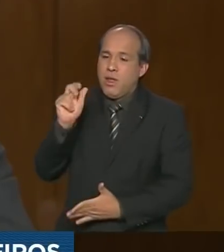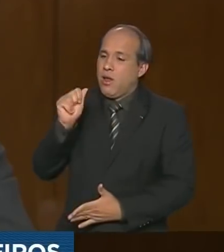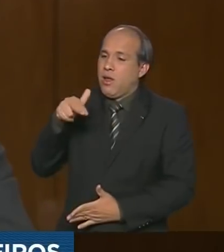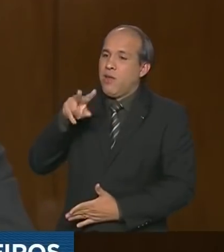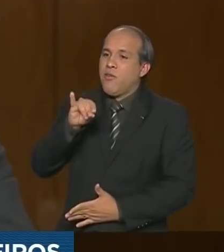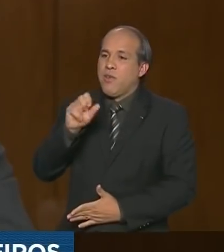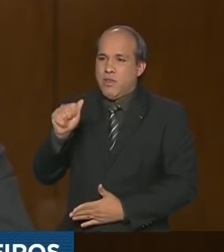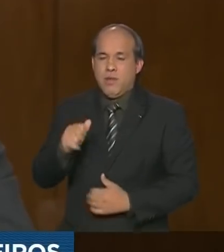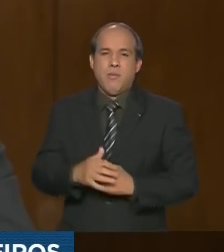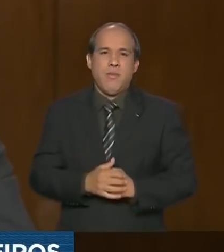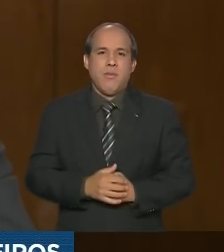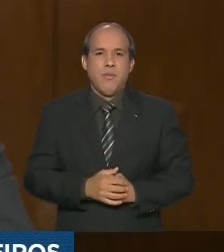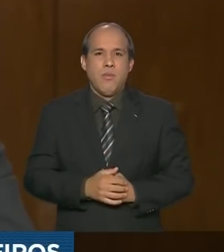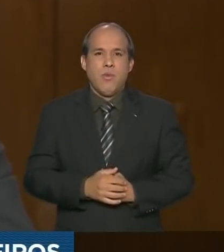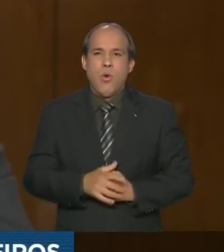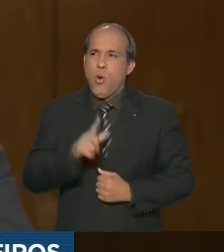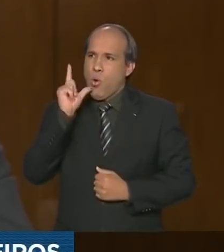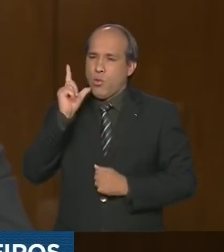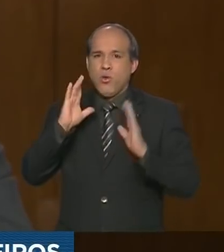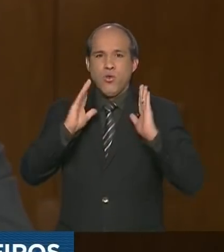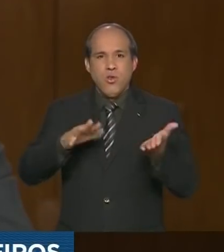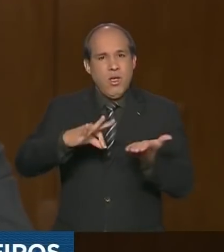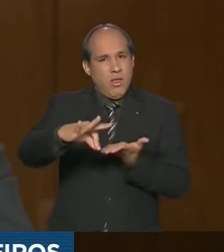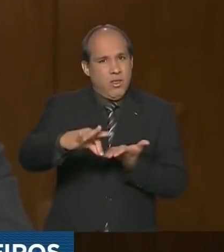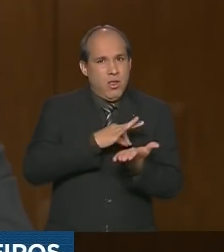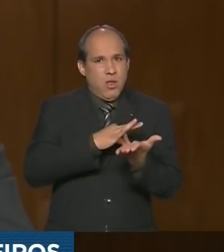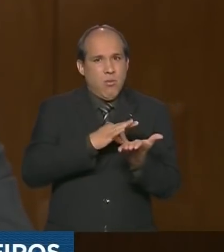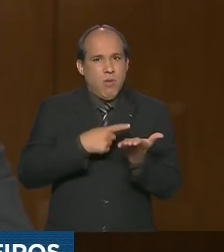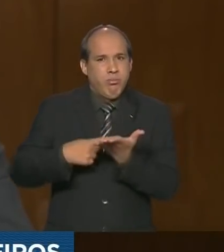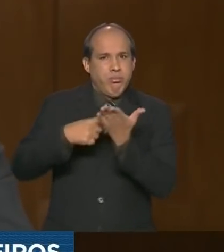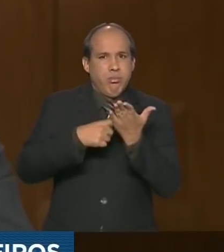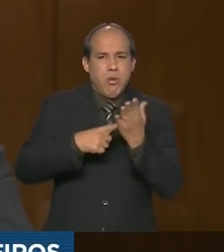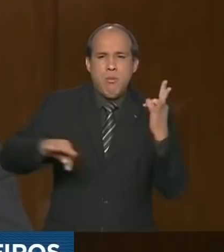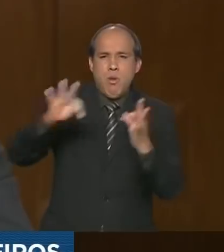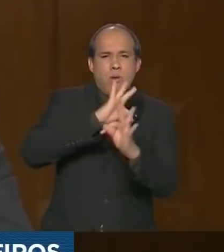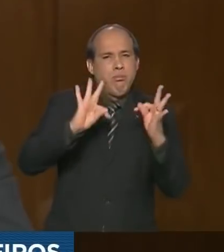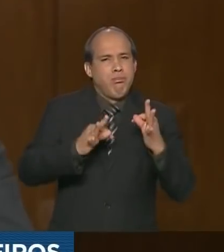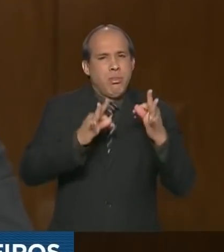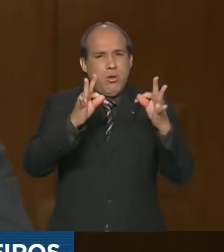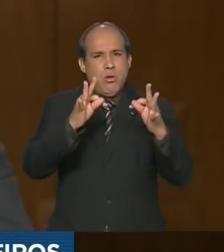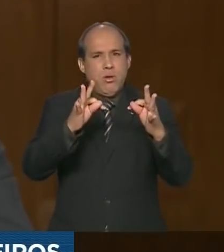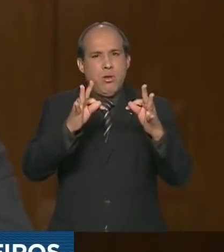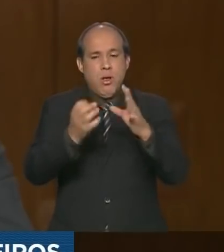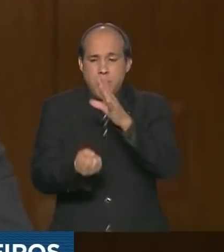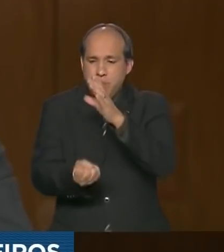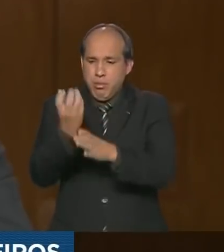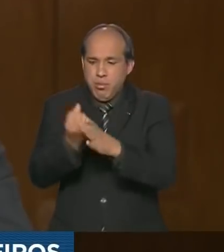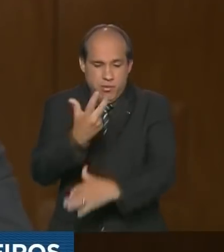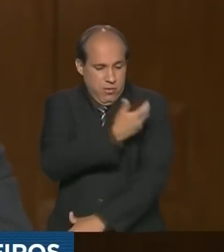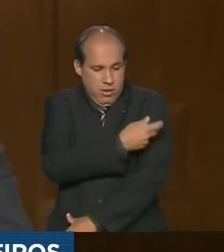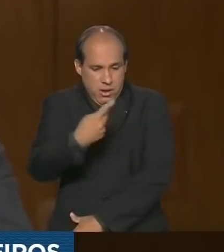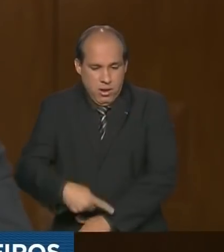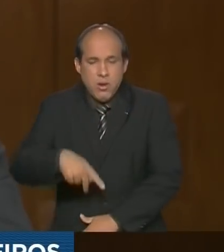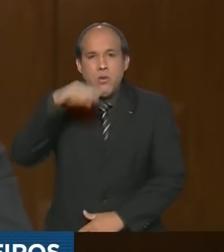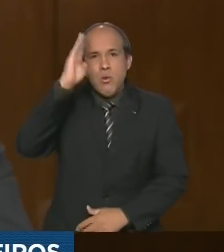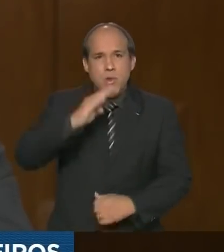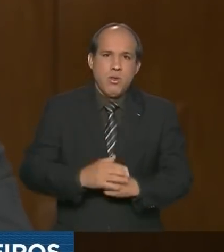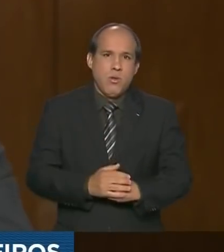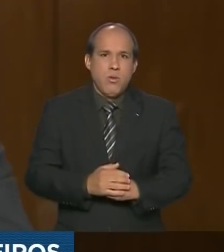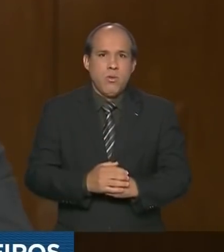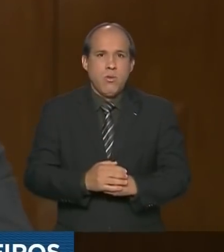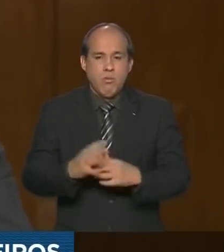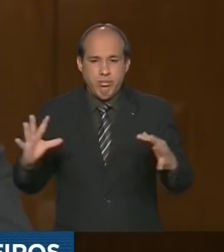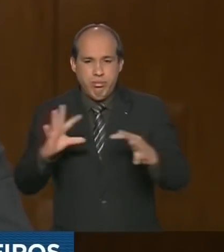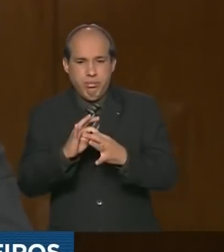pela Anvisa. Ontem assinamos acordo de transferência de tecnologia para a produção de vacinas no Brasil,